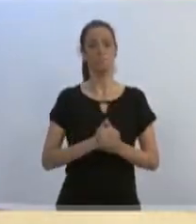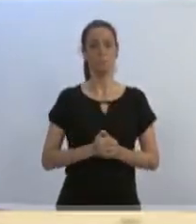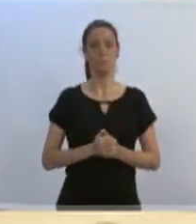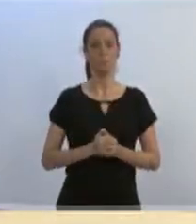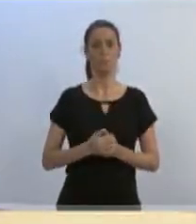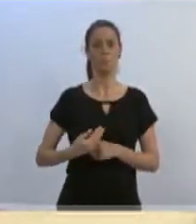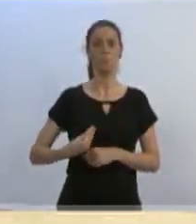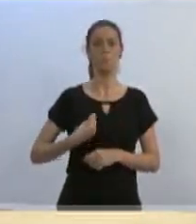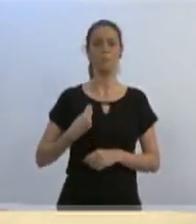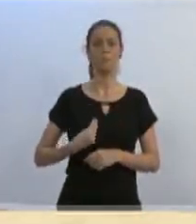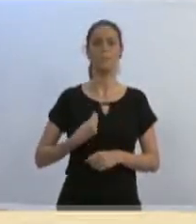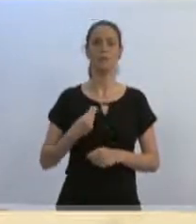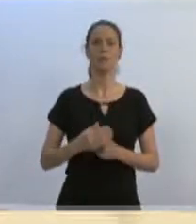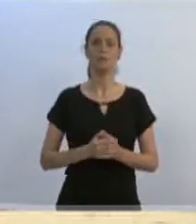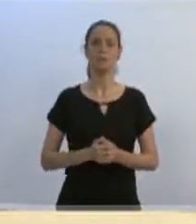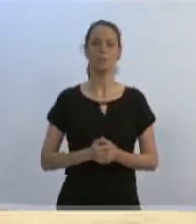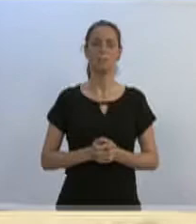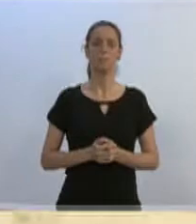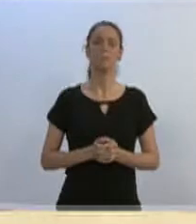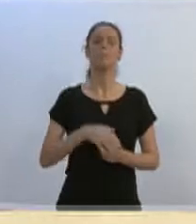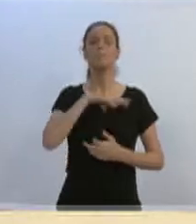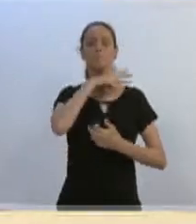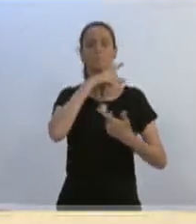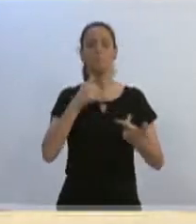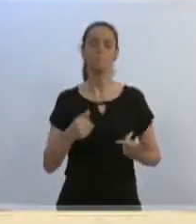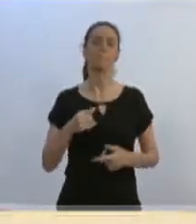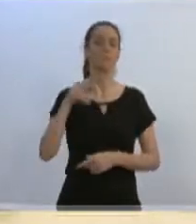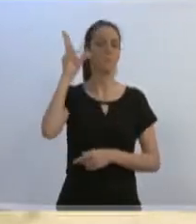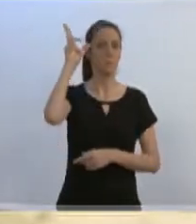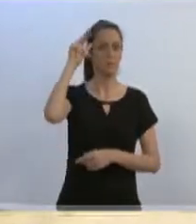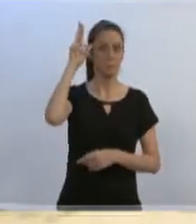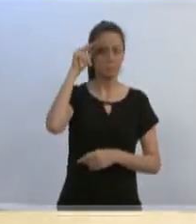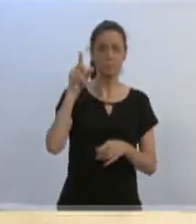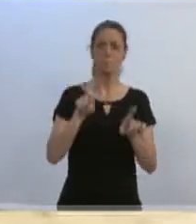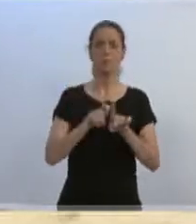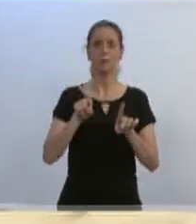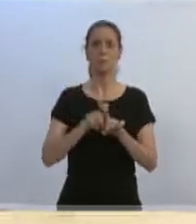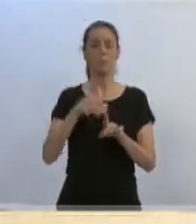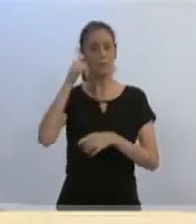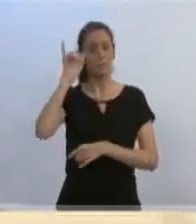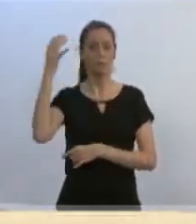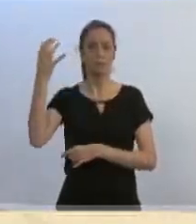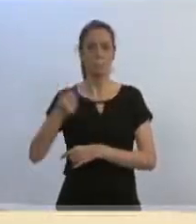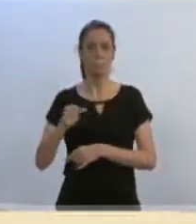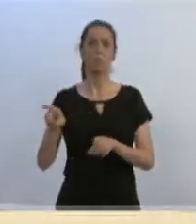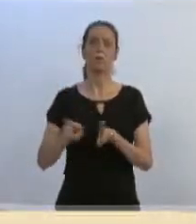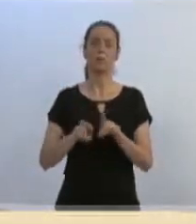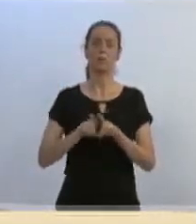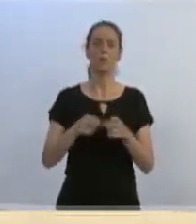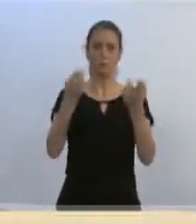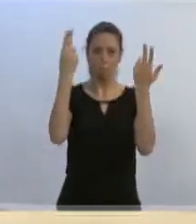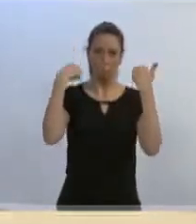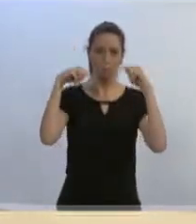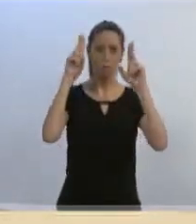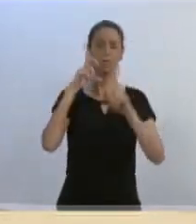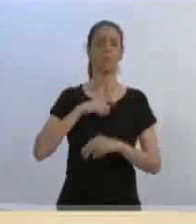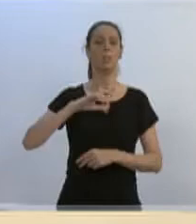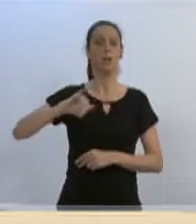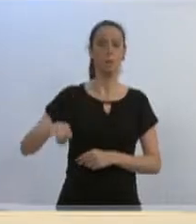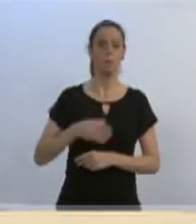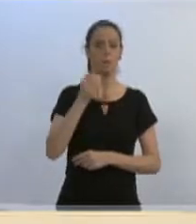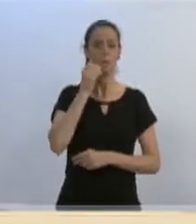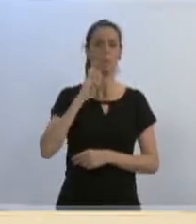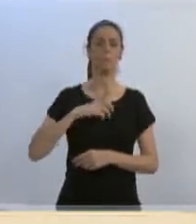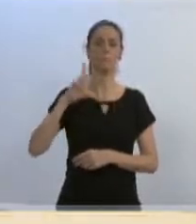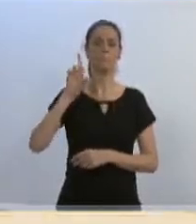animal e do gato cachorro cavalo vaca boi carneiro todos eles ovelha todos eles têm a oportunidade de ter o direito